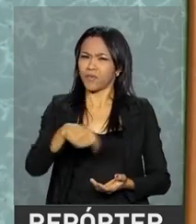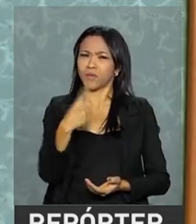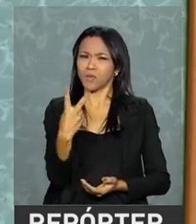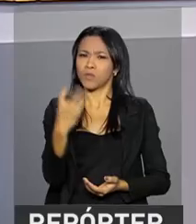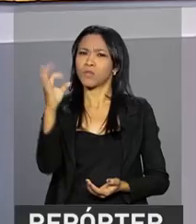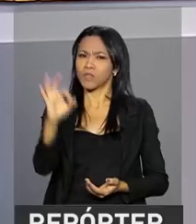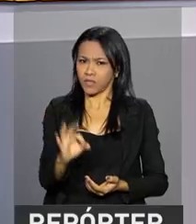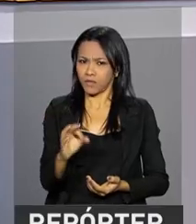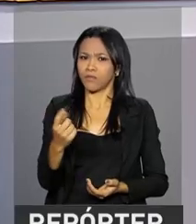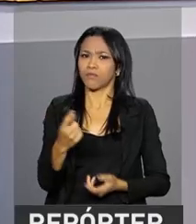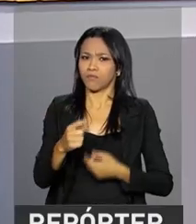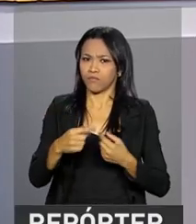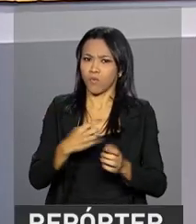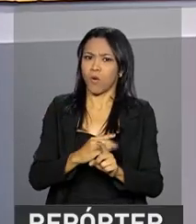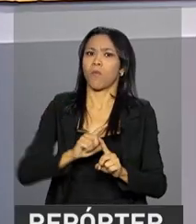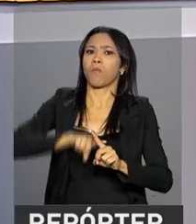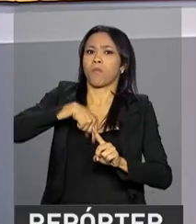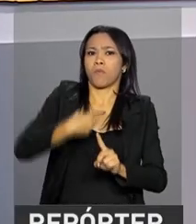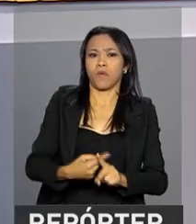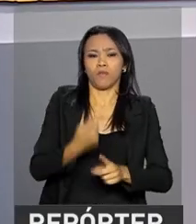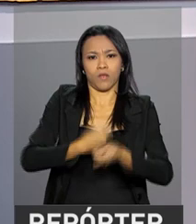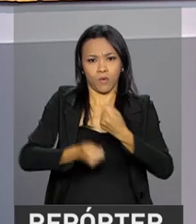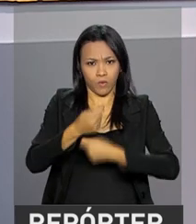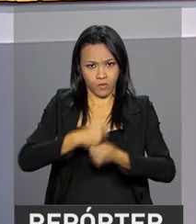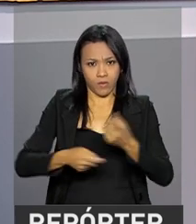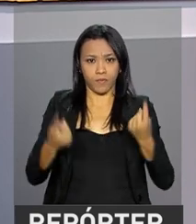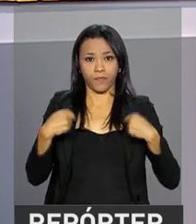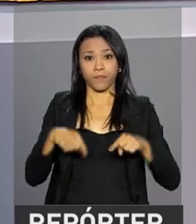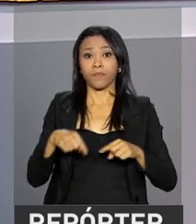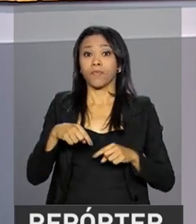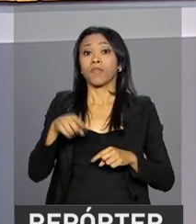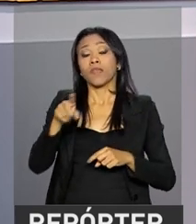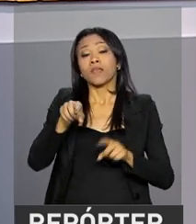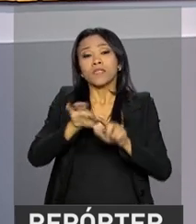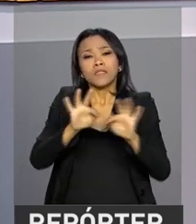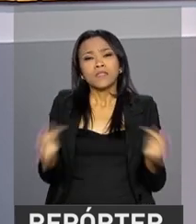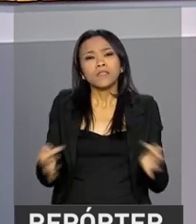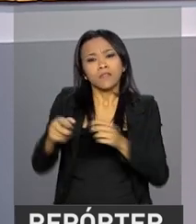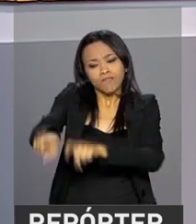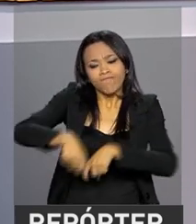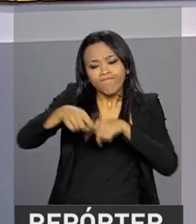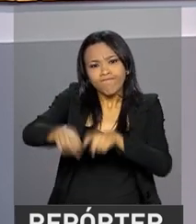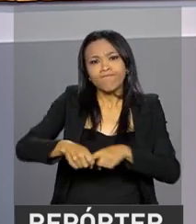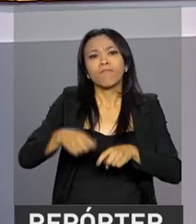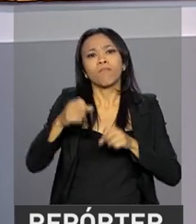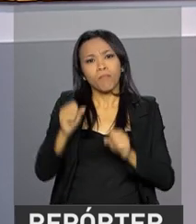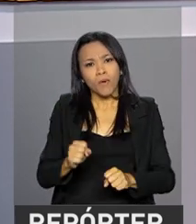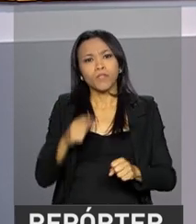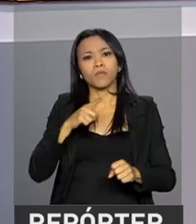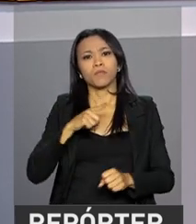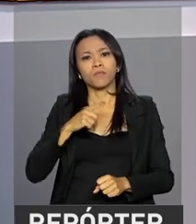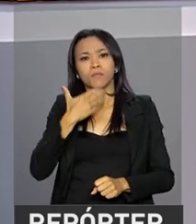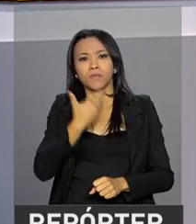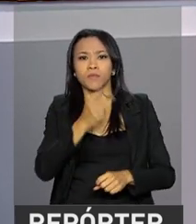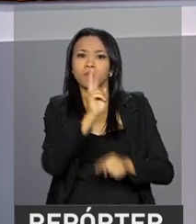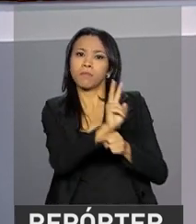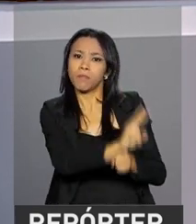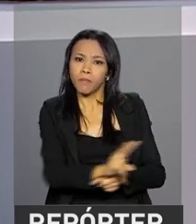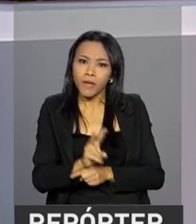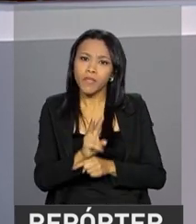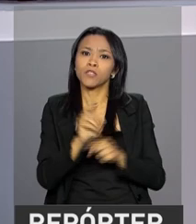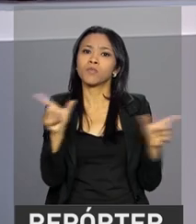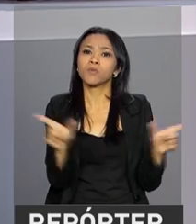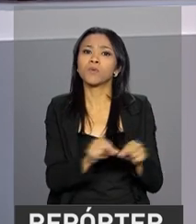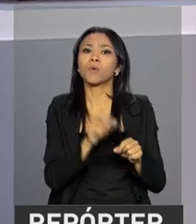cento pequenos agricultores podem contar com crédito abaixo da taxa de mercado quando acessam o pronaf